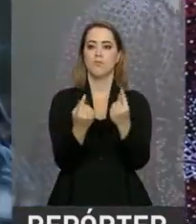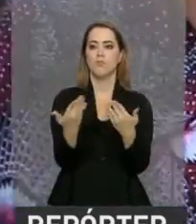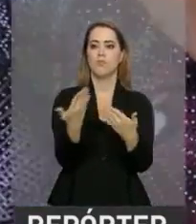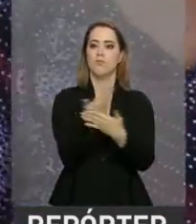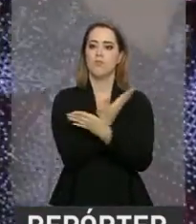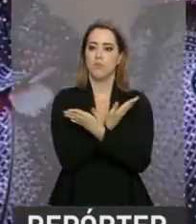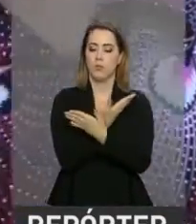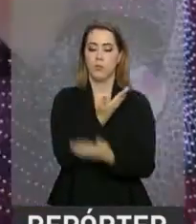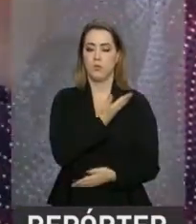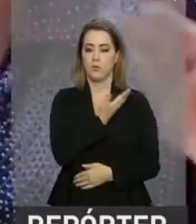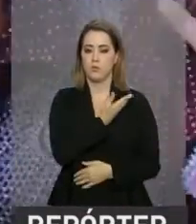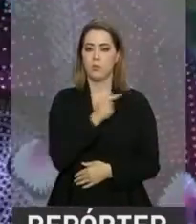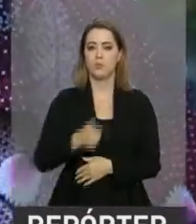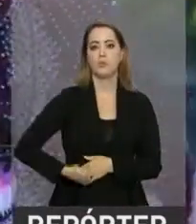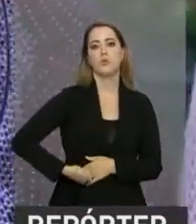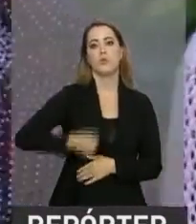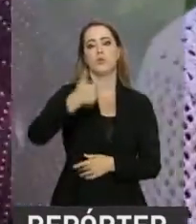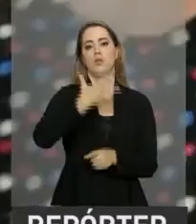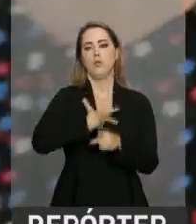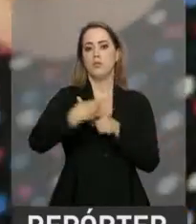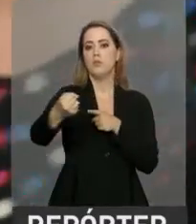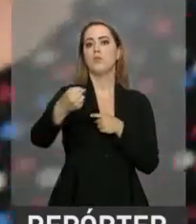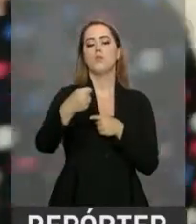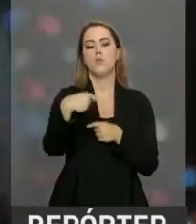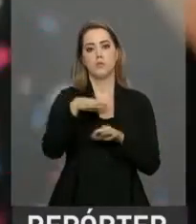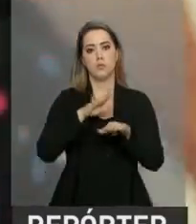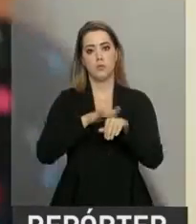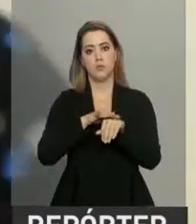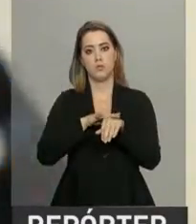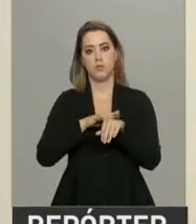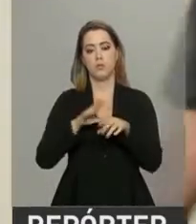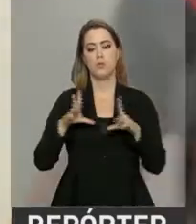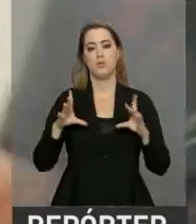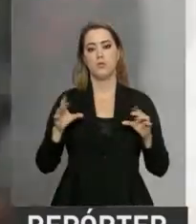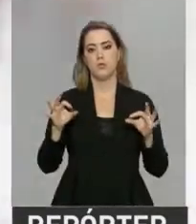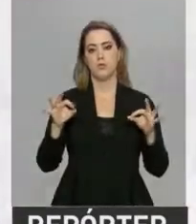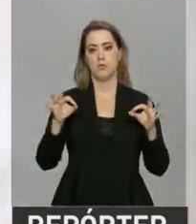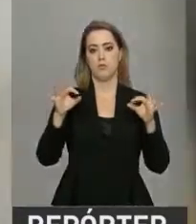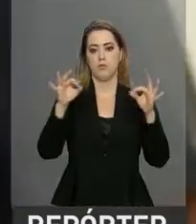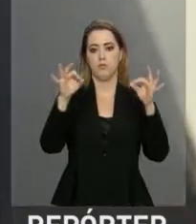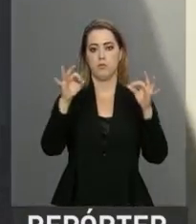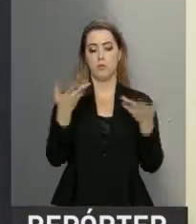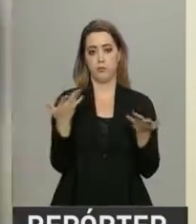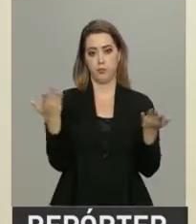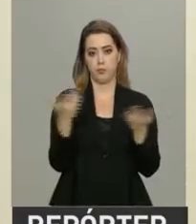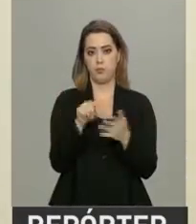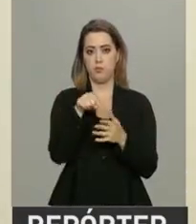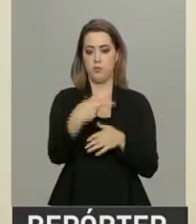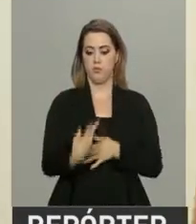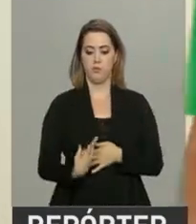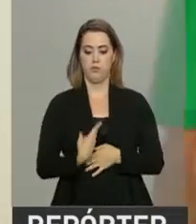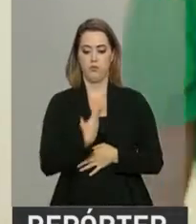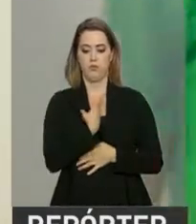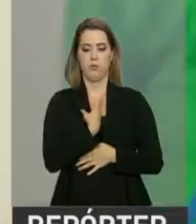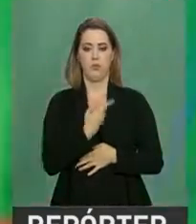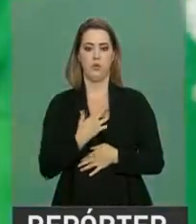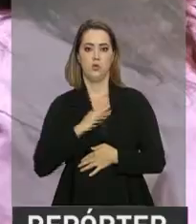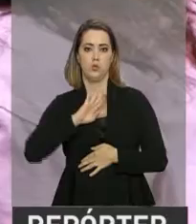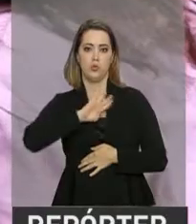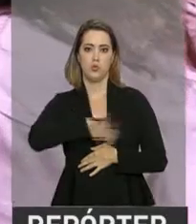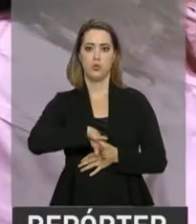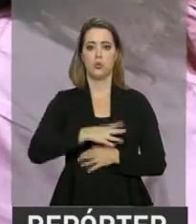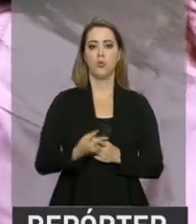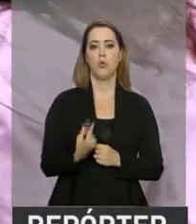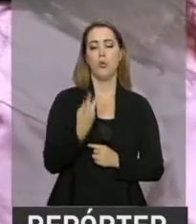a força para superar o câncer ao fazer uma mastectomia, procedimento que remove um ou os dois seios.